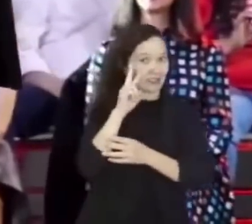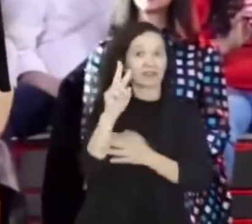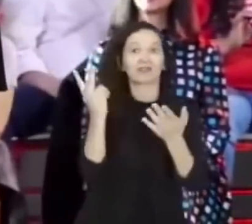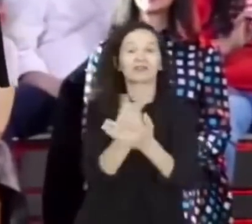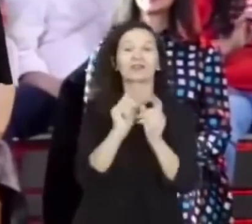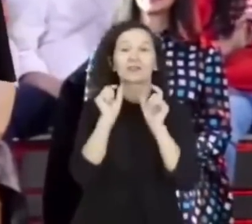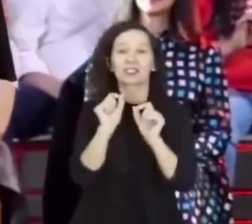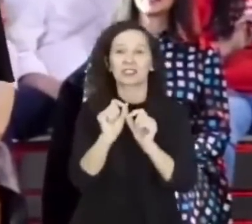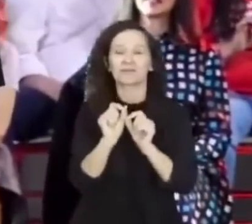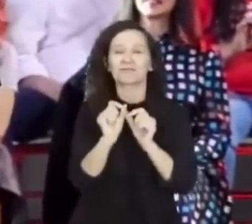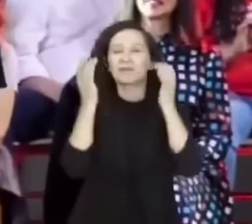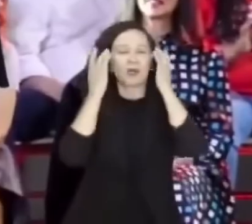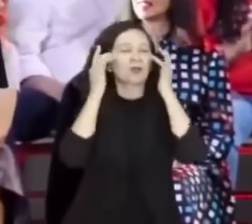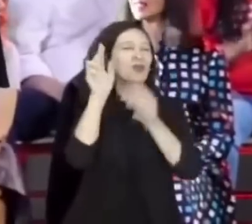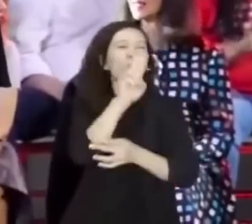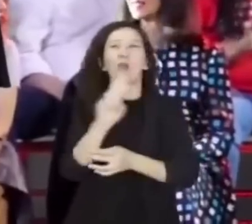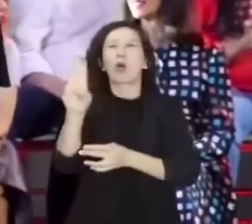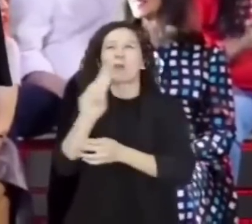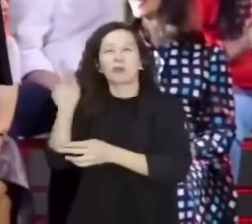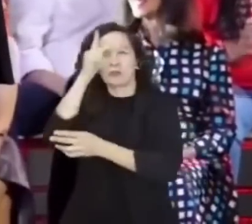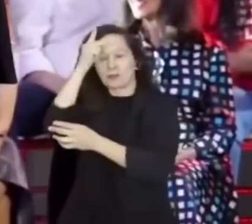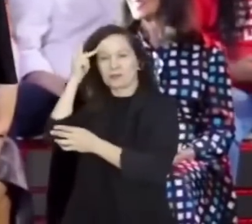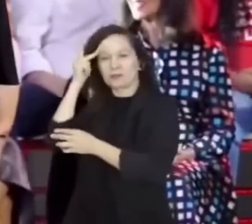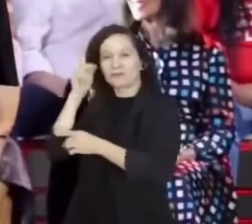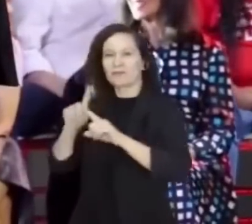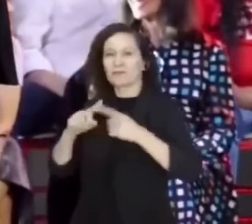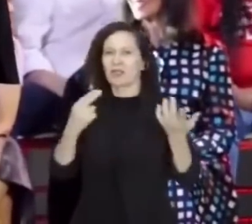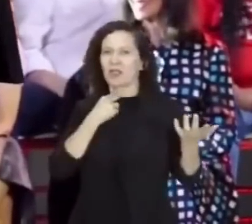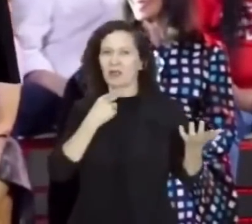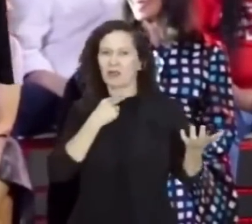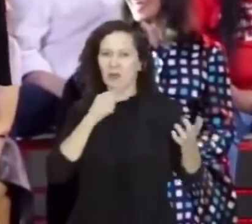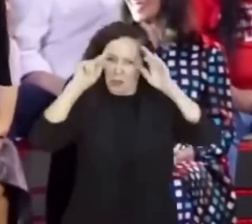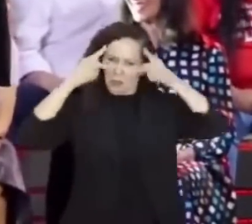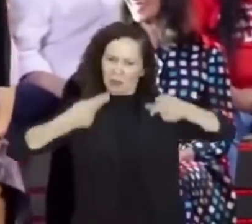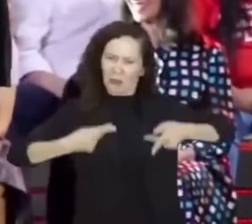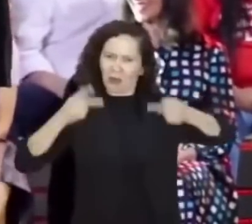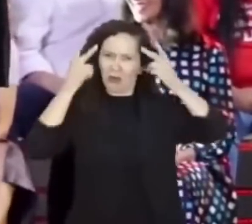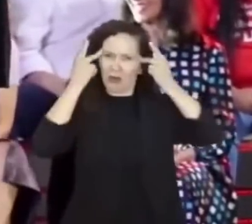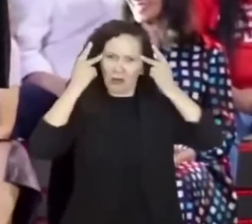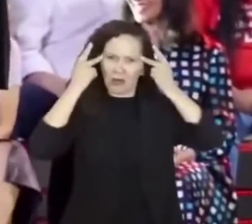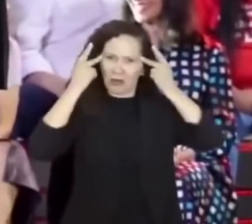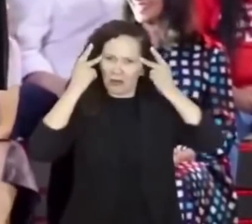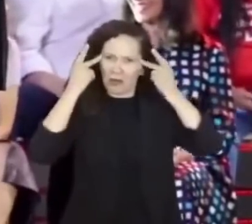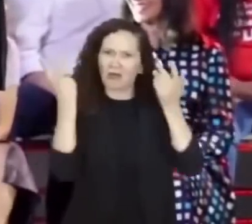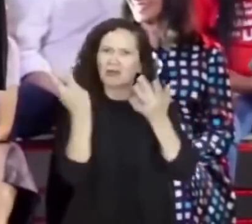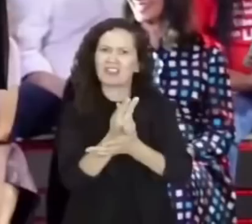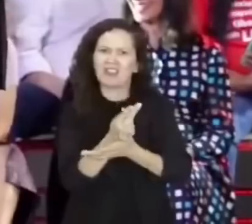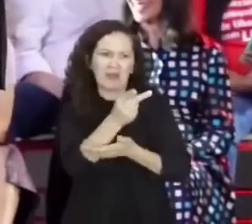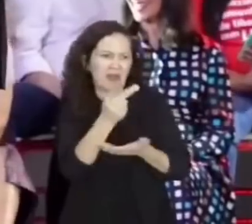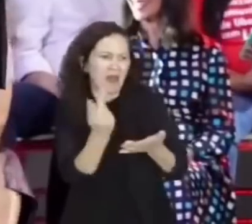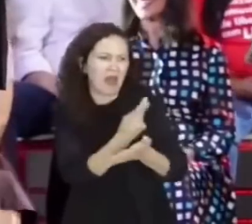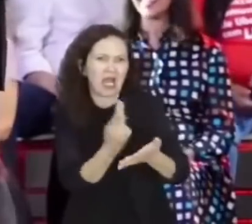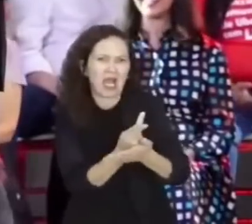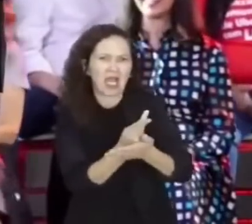nome de quem, mas não pode ser um ser humano normal, um canalha que coloca um drone